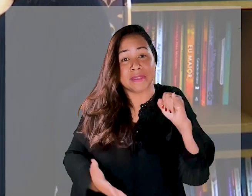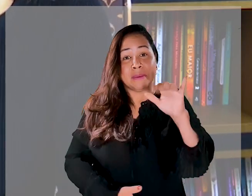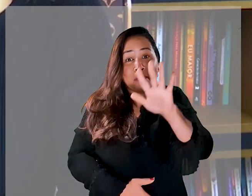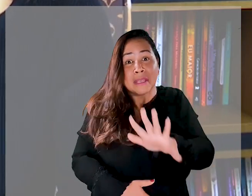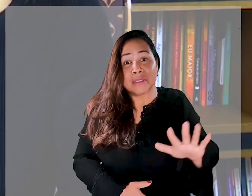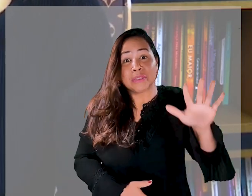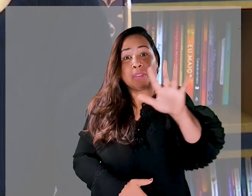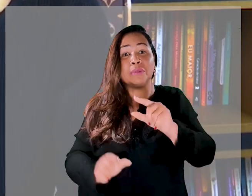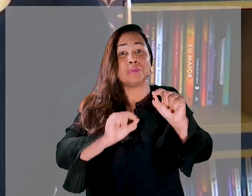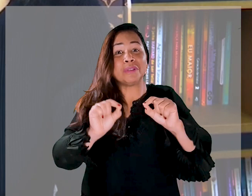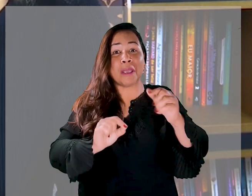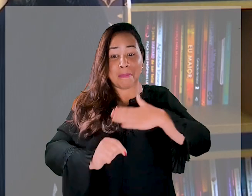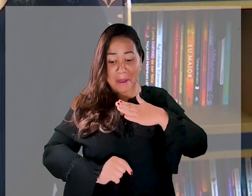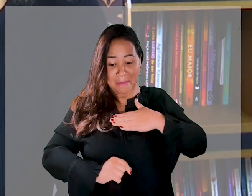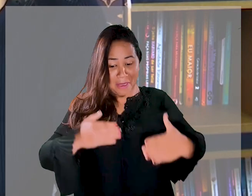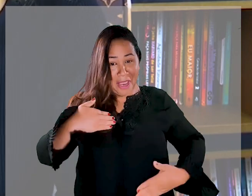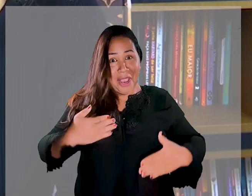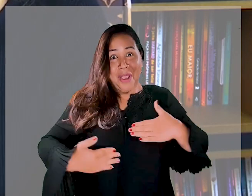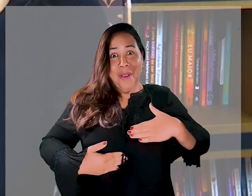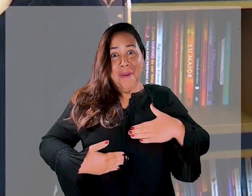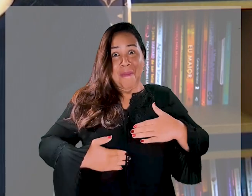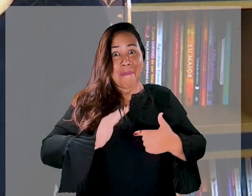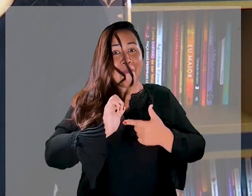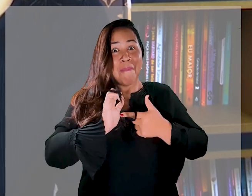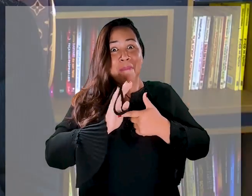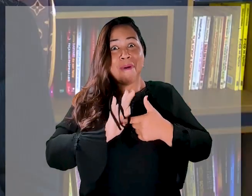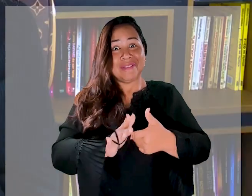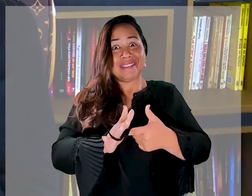corpo, o meu sorriso. É fascinante,